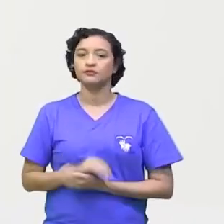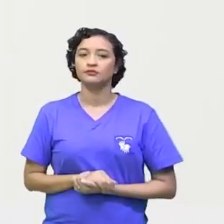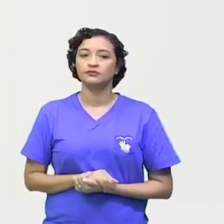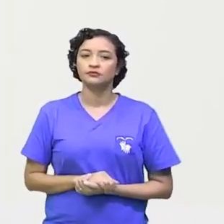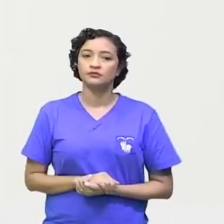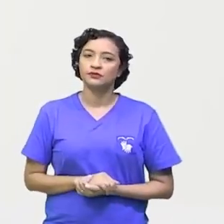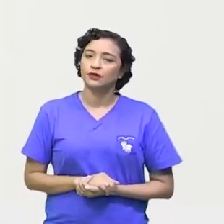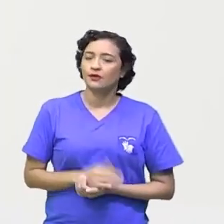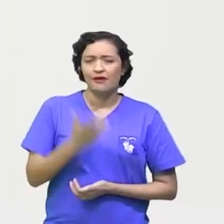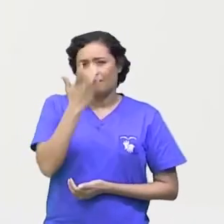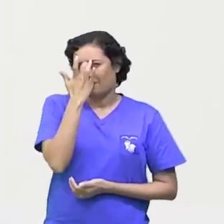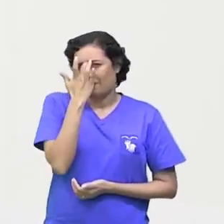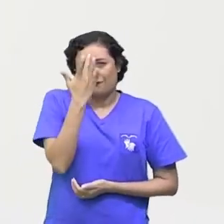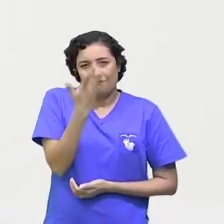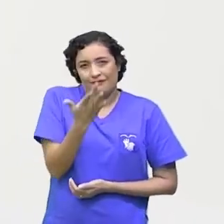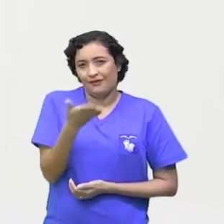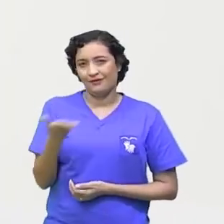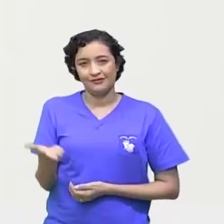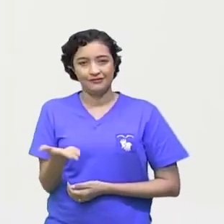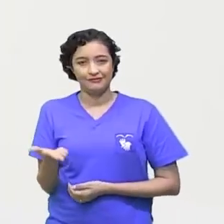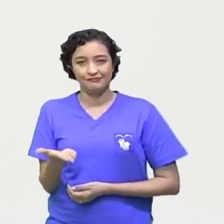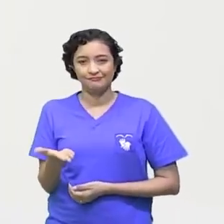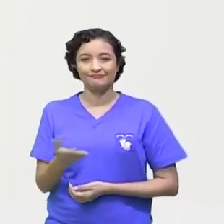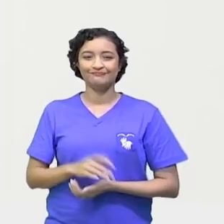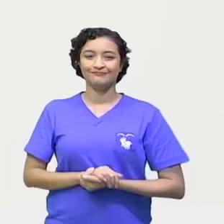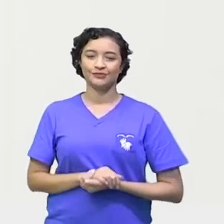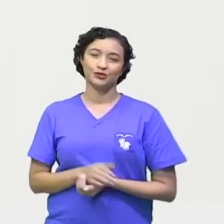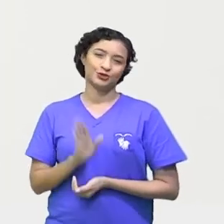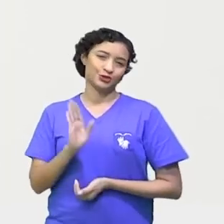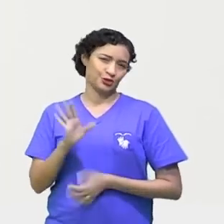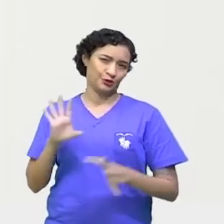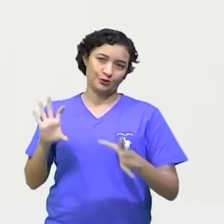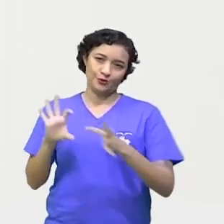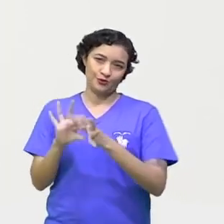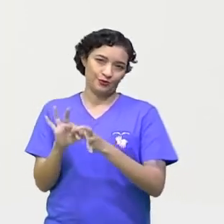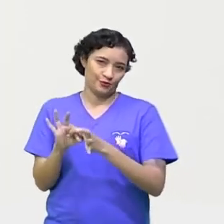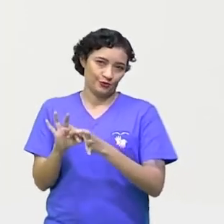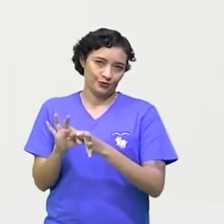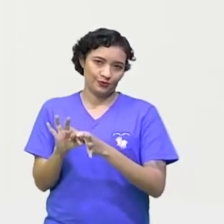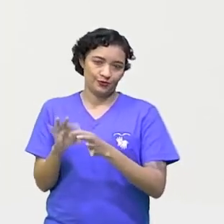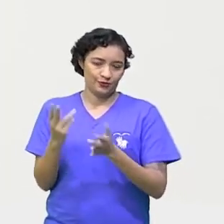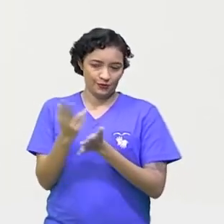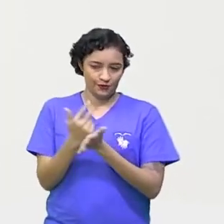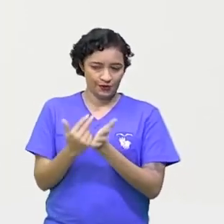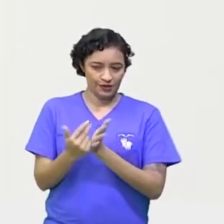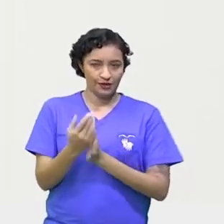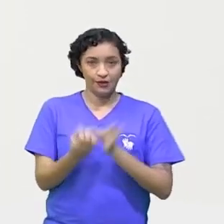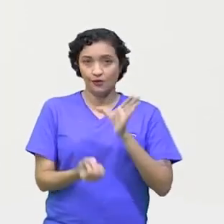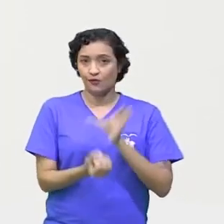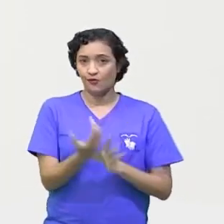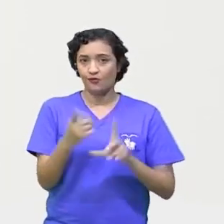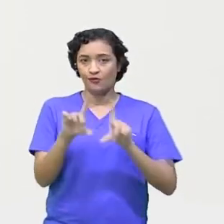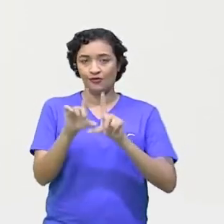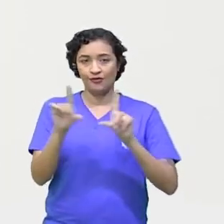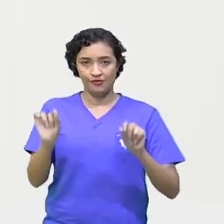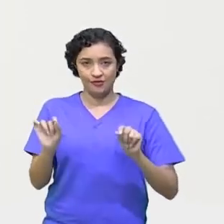Então, ficou fácil agora, né, para calcular o perímetro. Depois que nós unimos os triângulos e formamos o retângulo, quem vai ser o perímetro? Vai ser a soma de